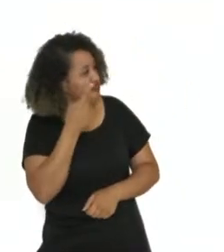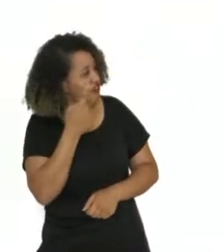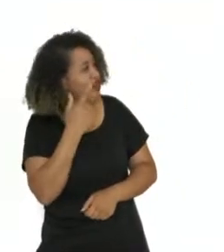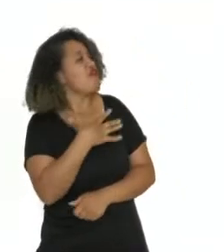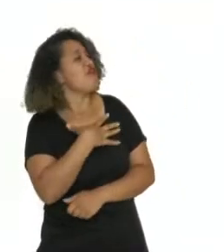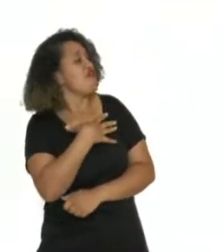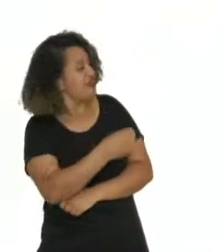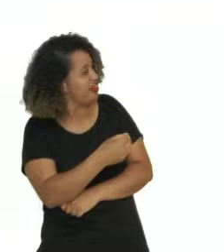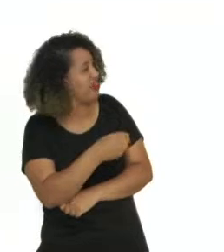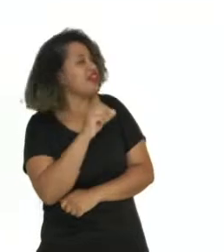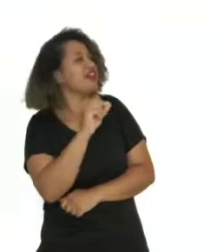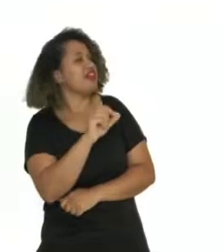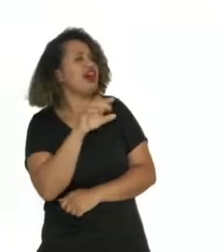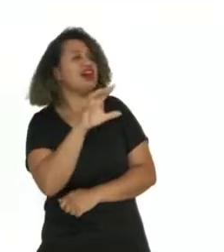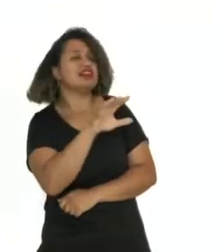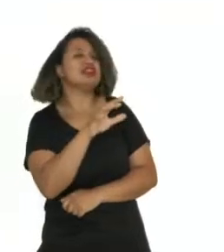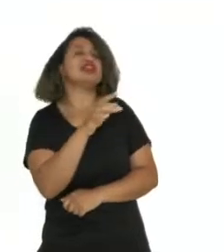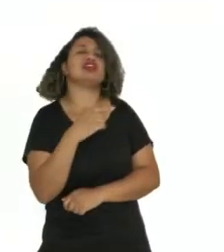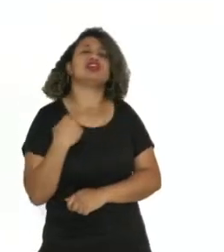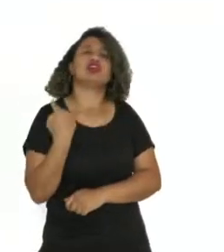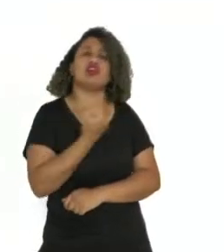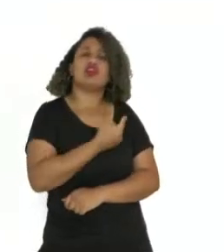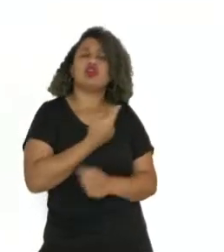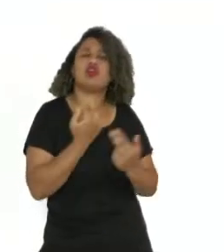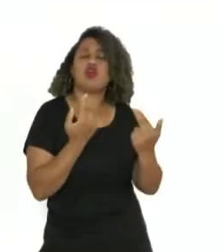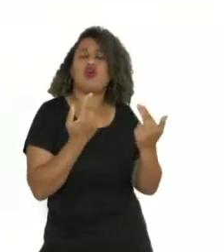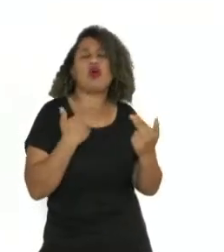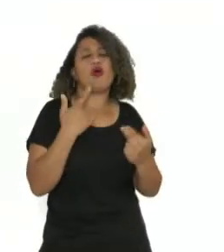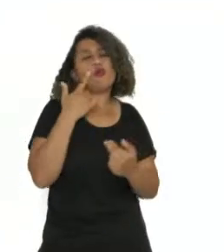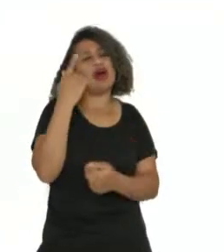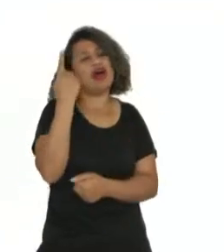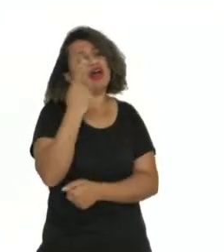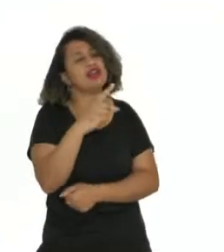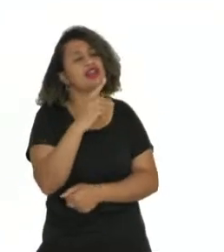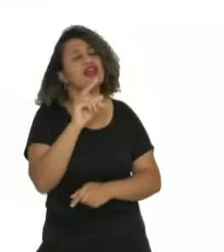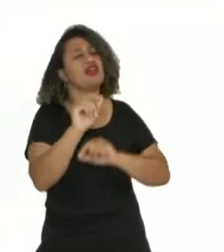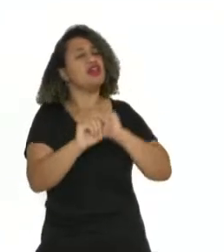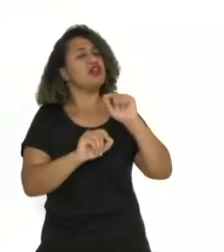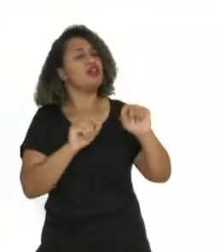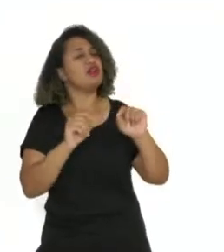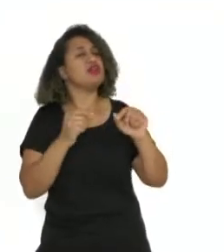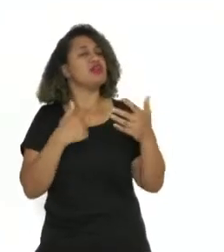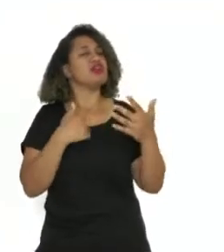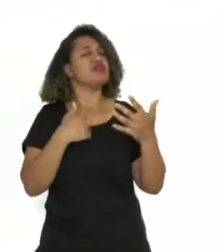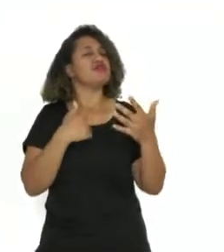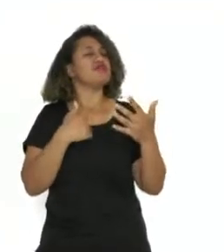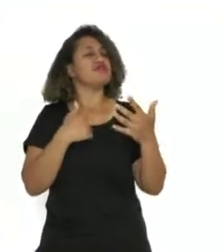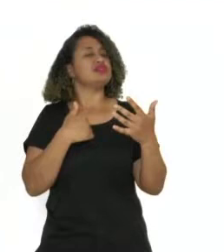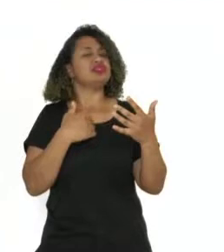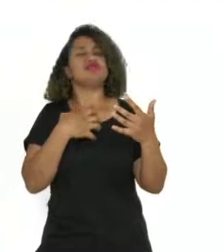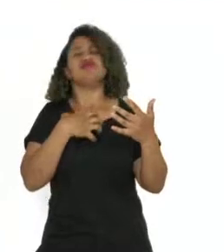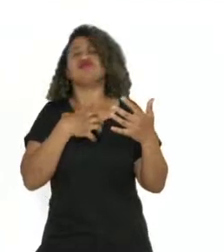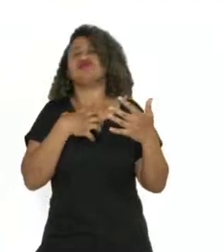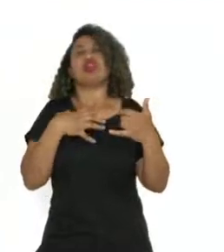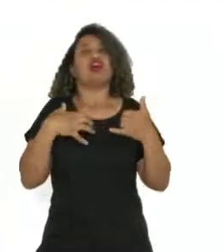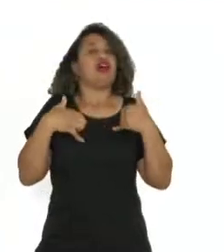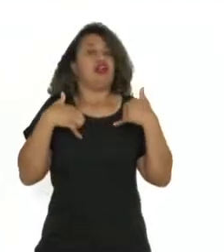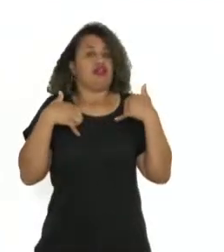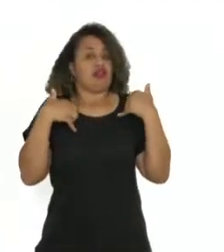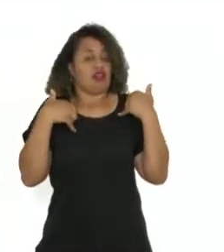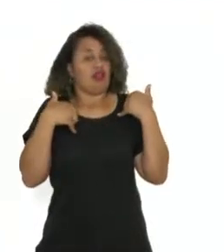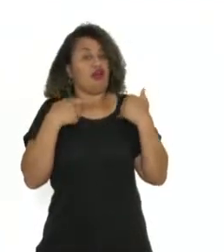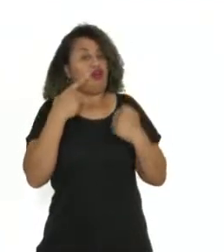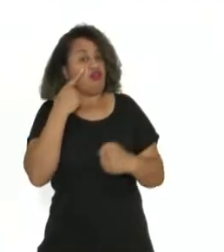filha? Era assim como nós. O pai dele é que deve não se caber de orgulho. Ver um